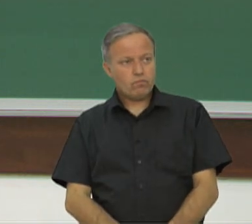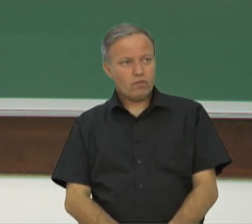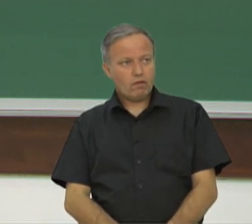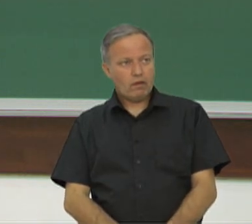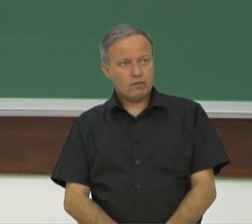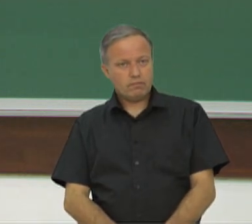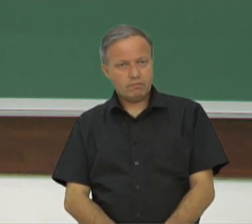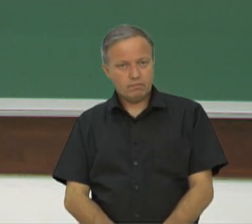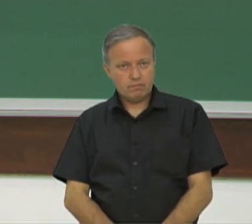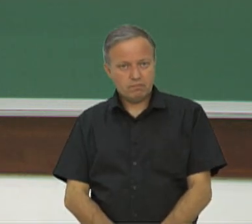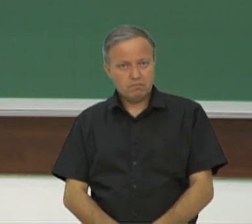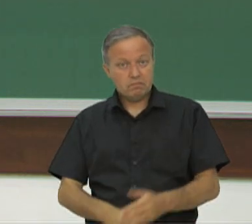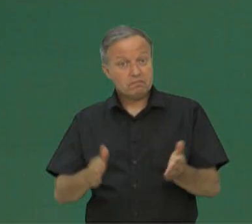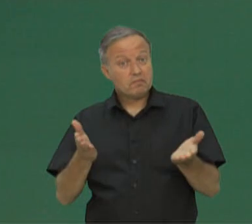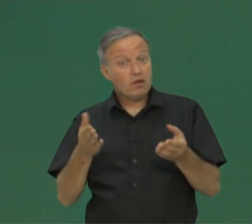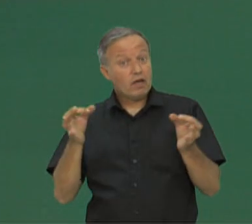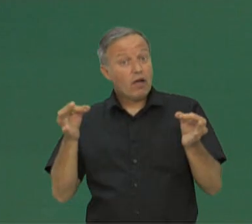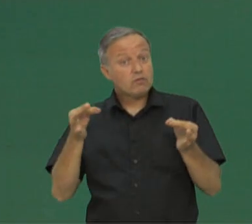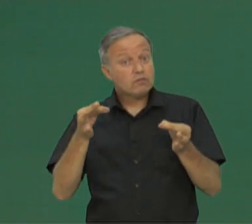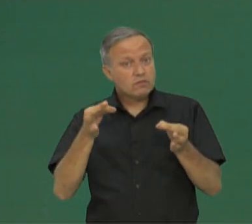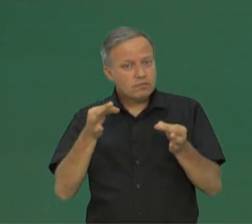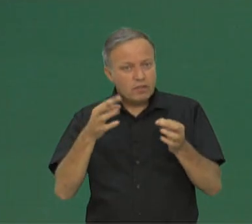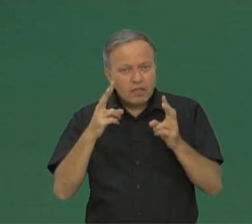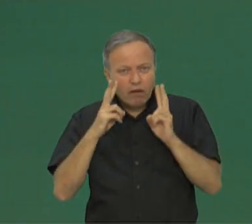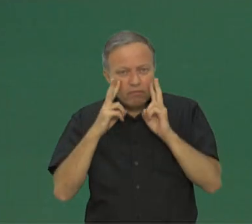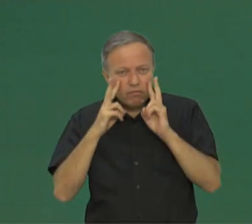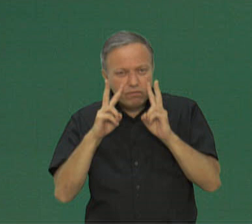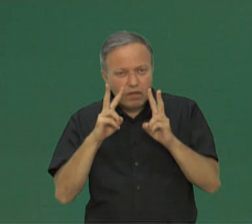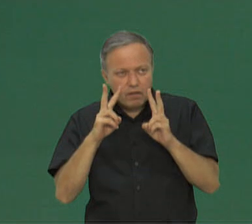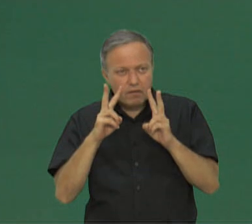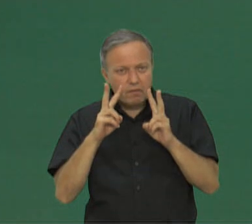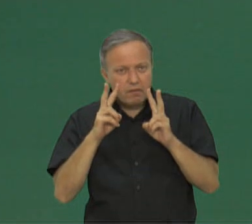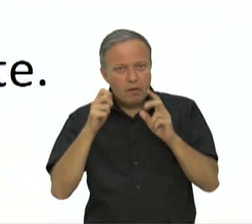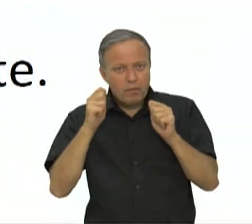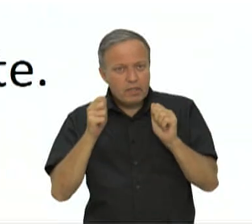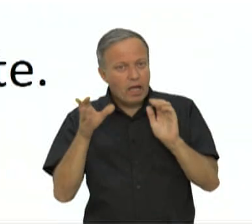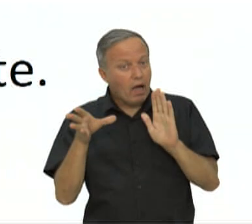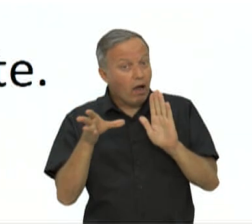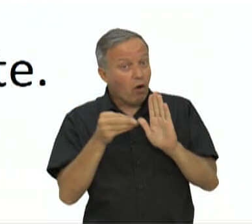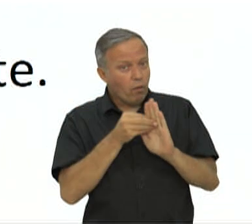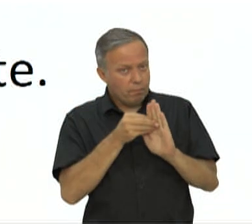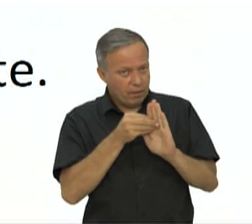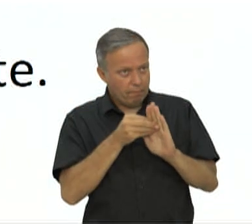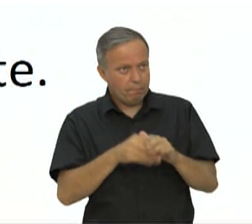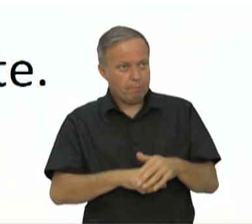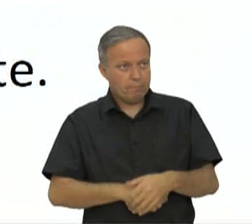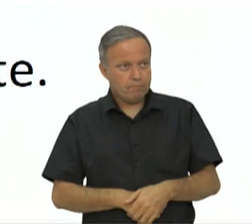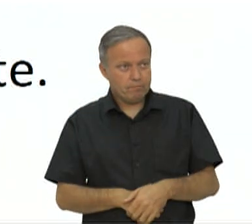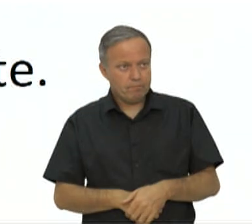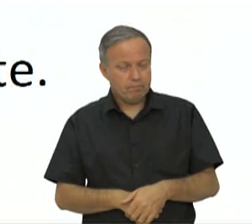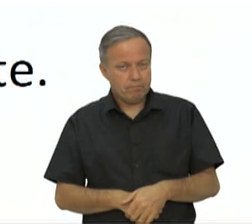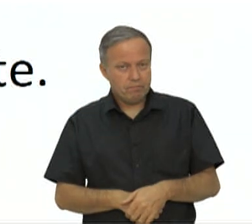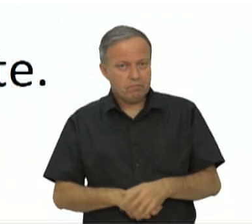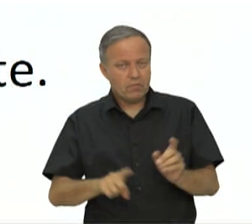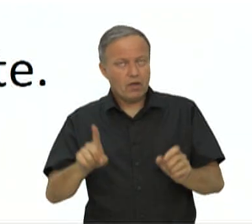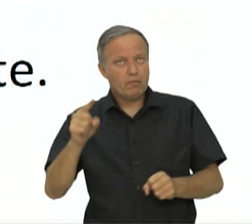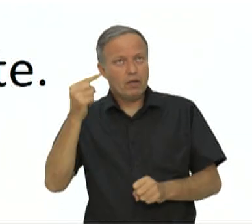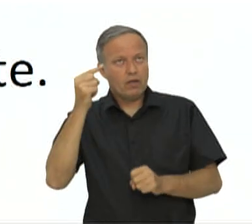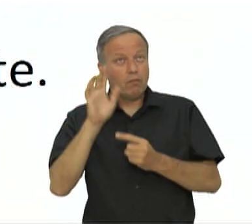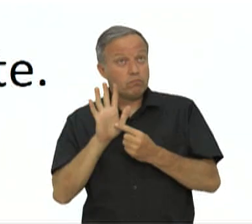Agora sim, vamos tirar uma conclusão aqui, para se você quiser anotar, até pode anotar. É uma forma de expressar